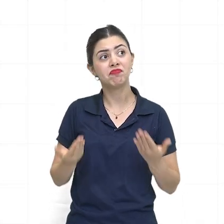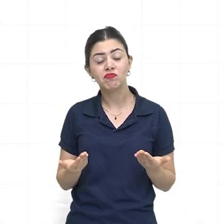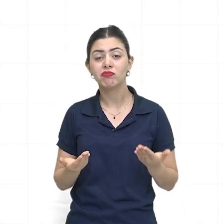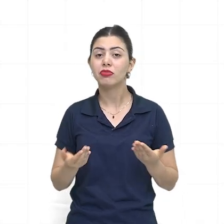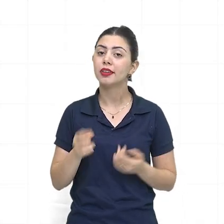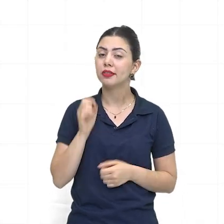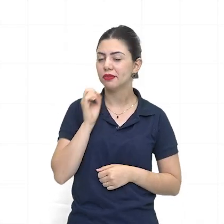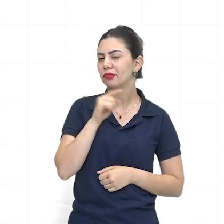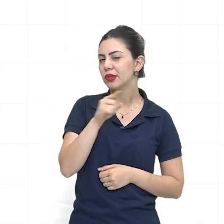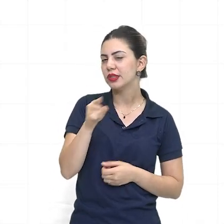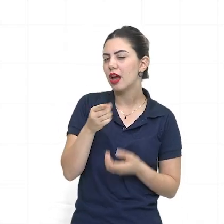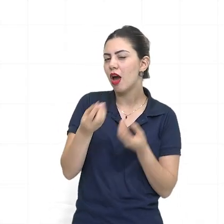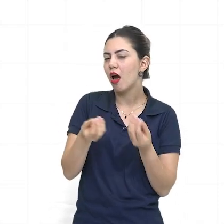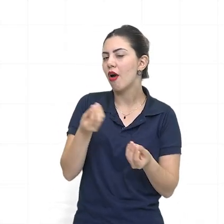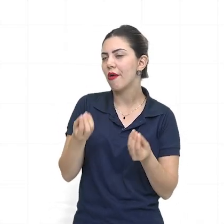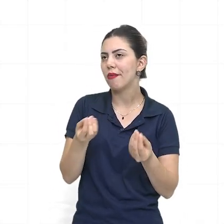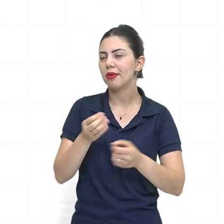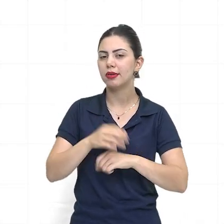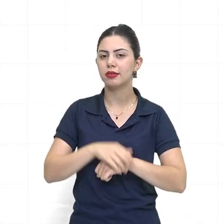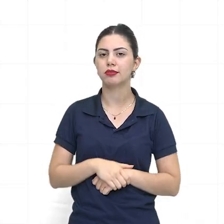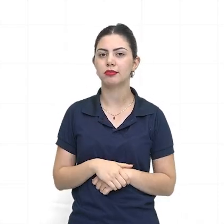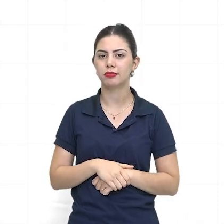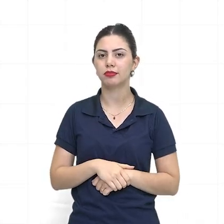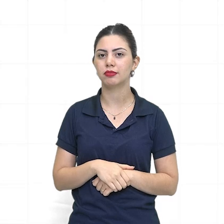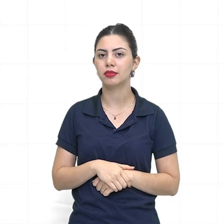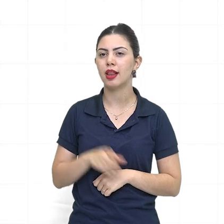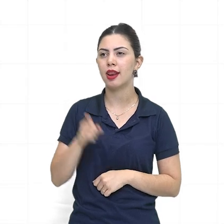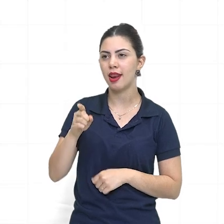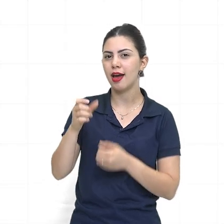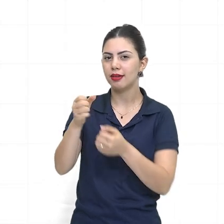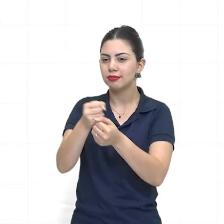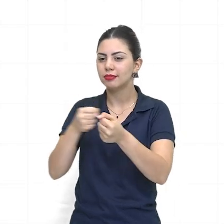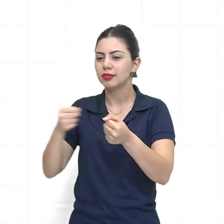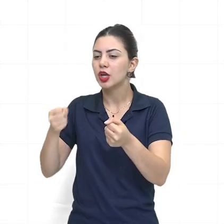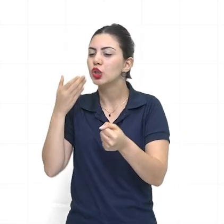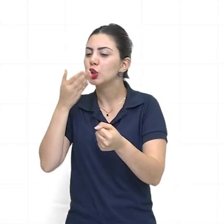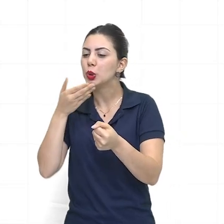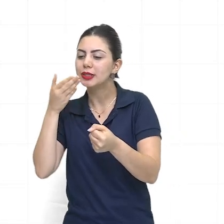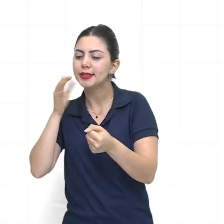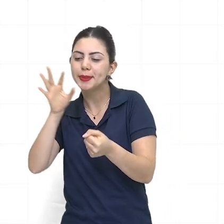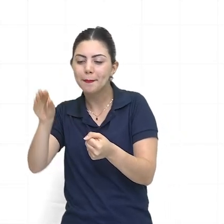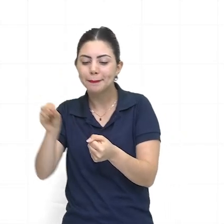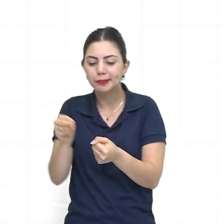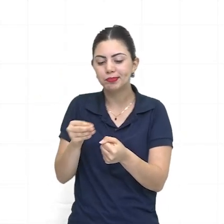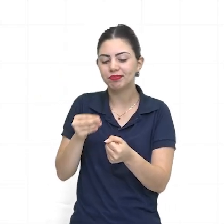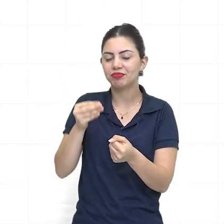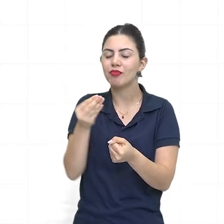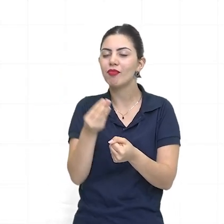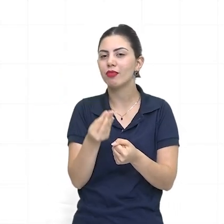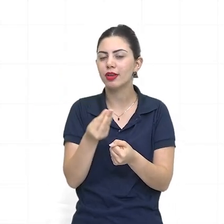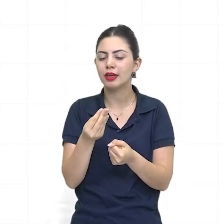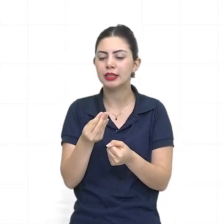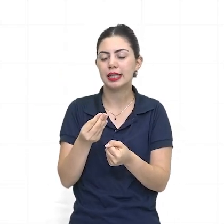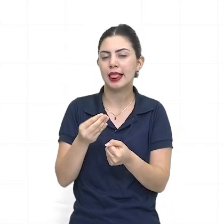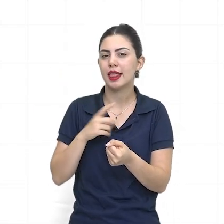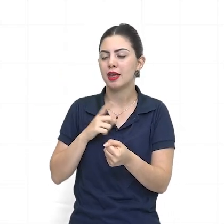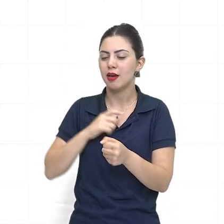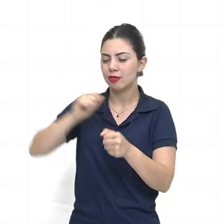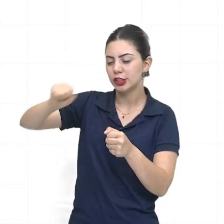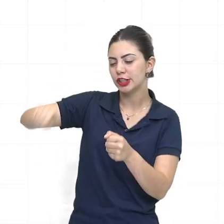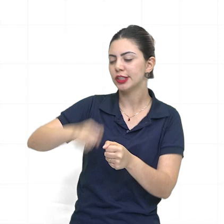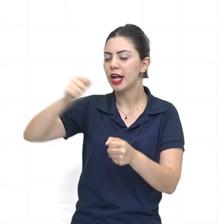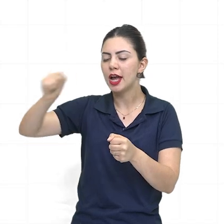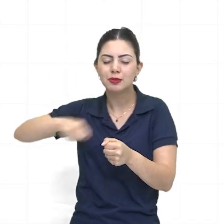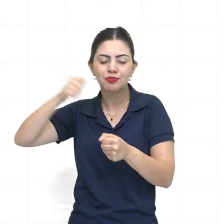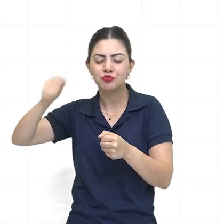você pegou um doce lá na geladeira e meteu a colher e comeu